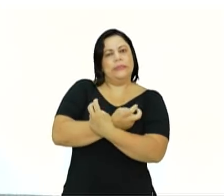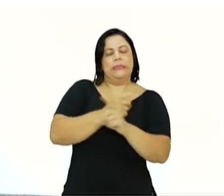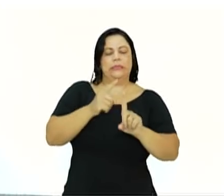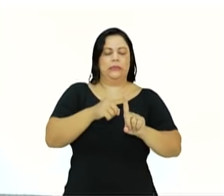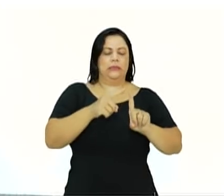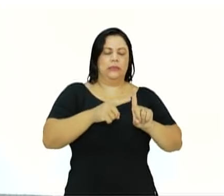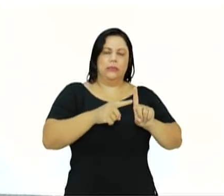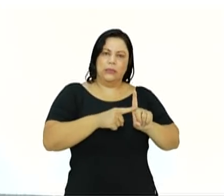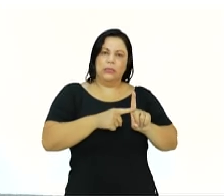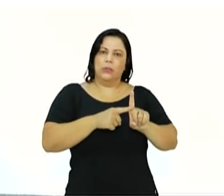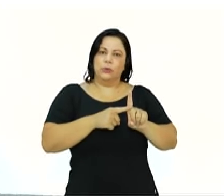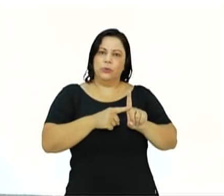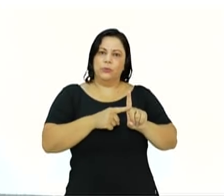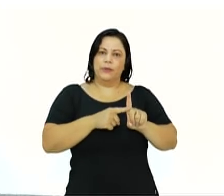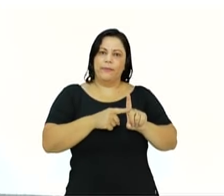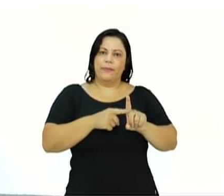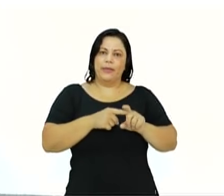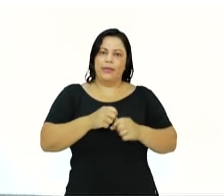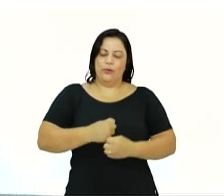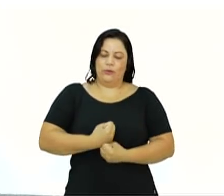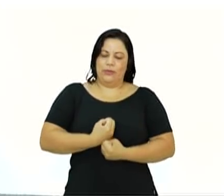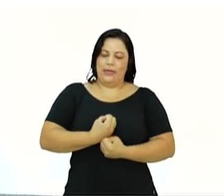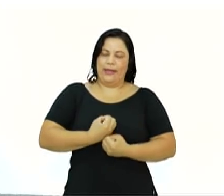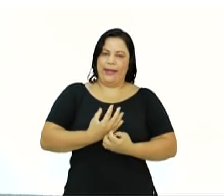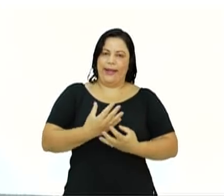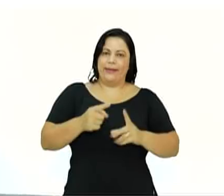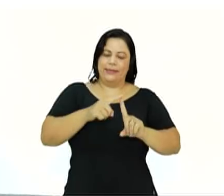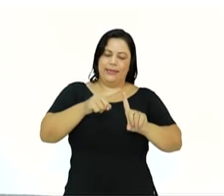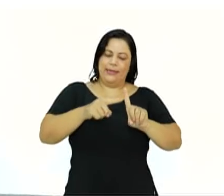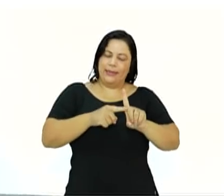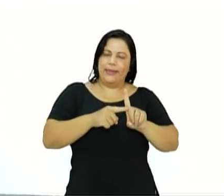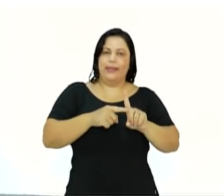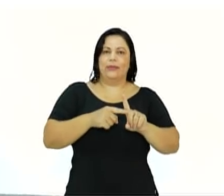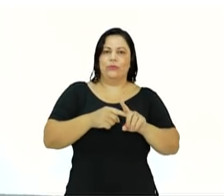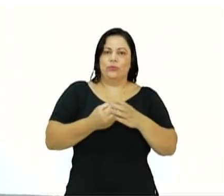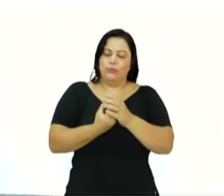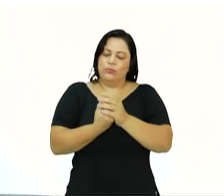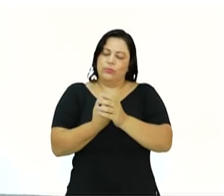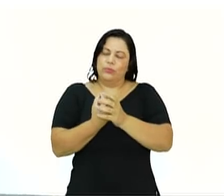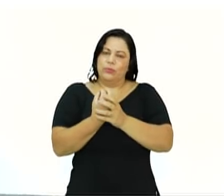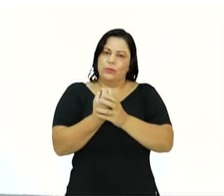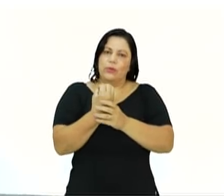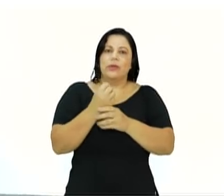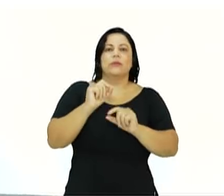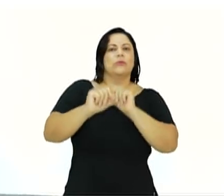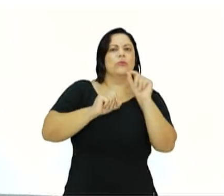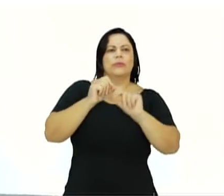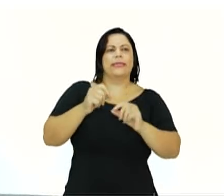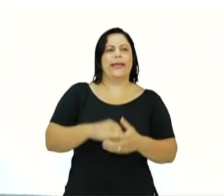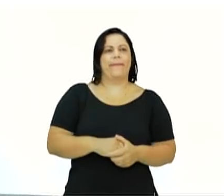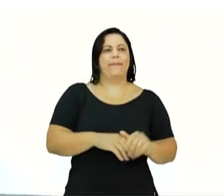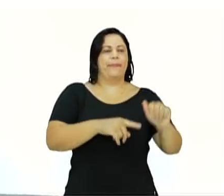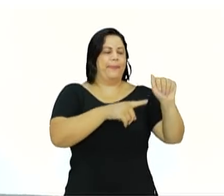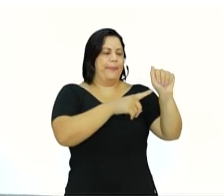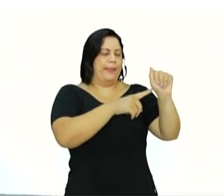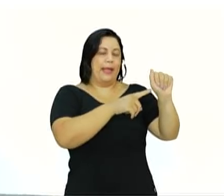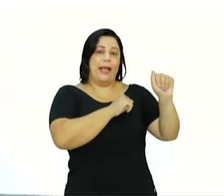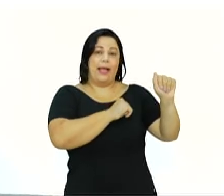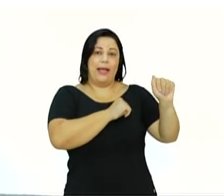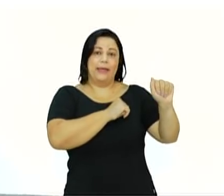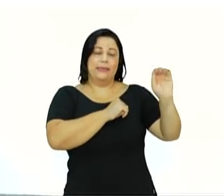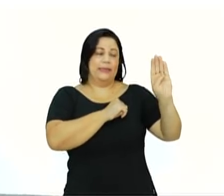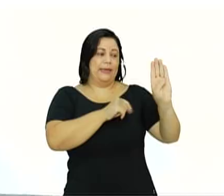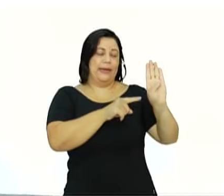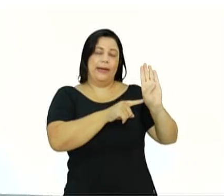do desenvolvimento. Letra A, cartilagem elástica. Letra B, cartilagem hialina.